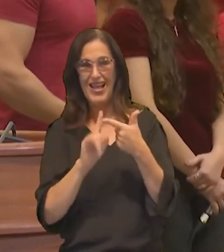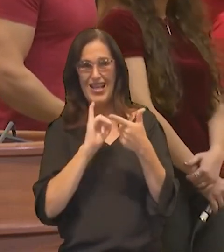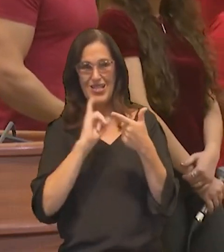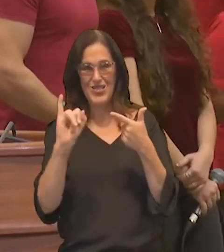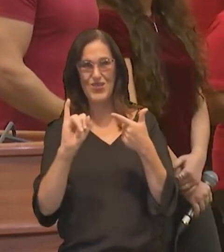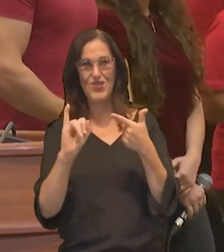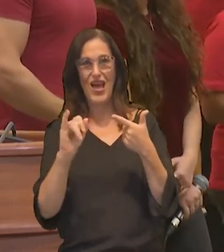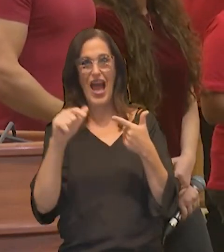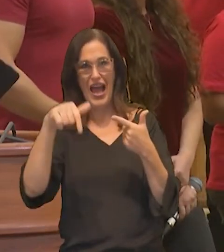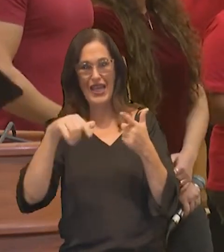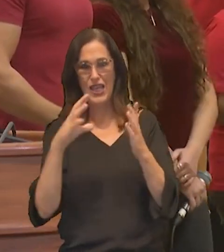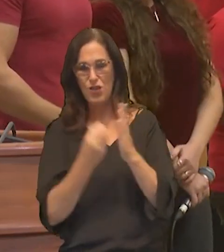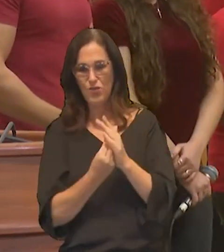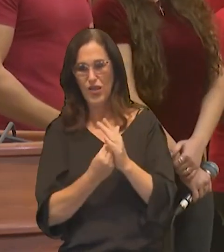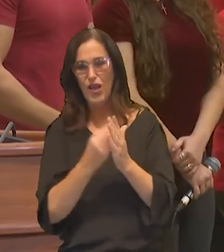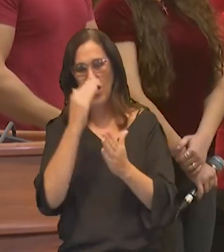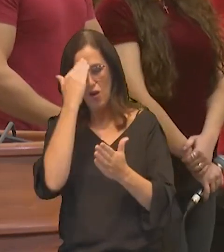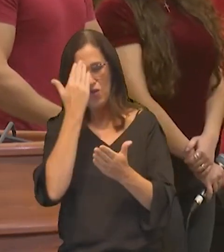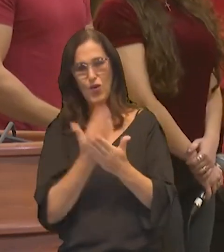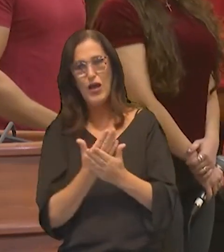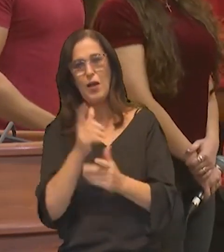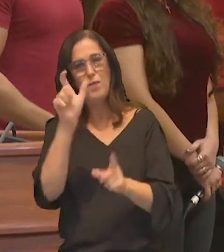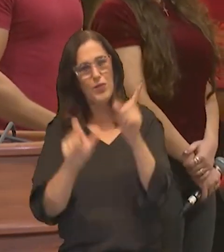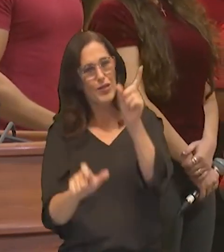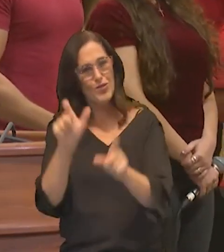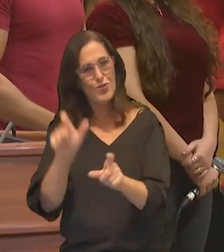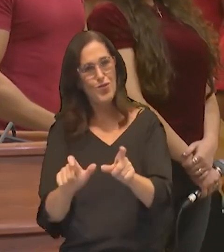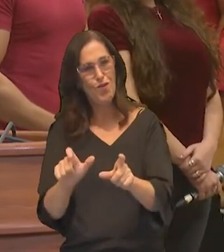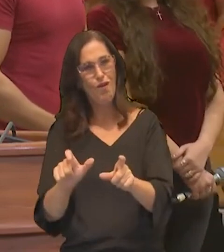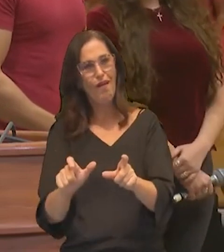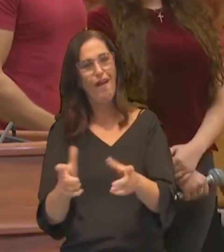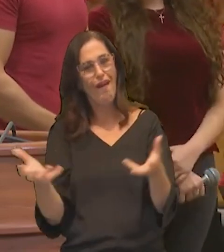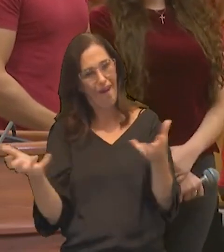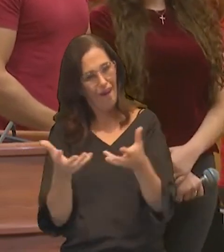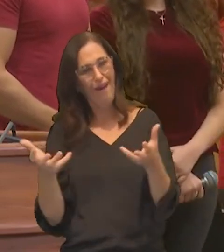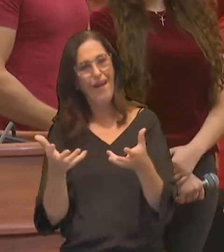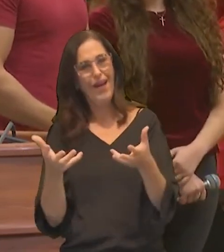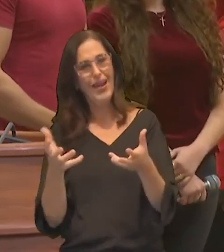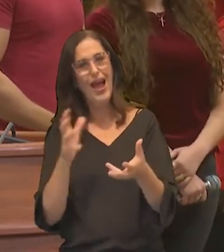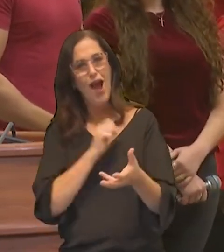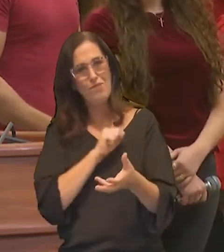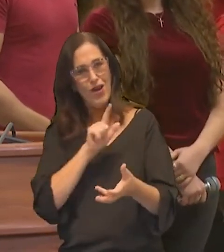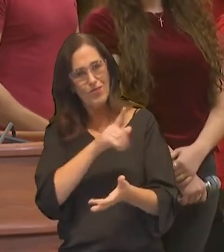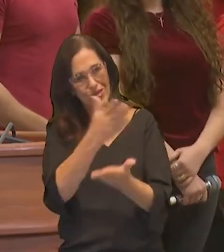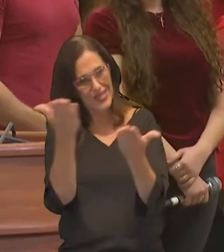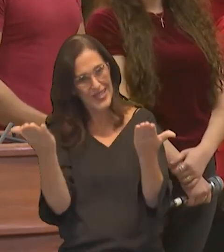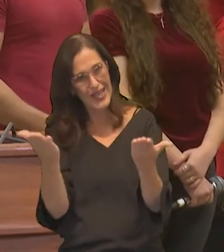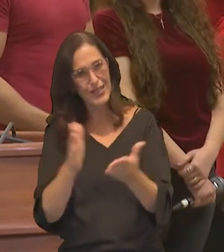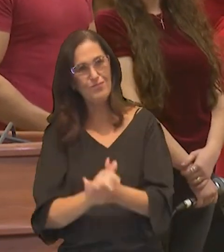que nessa igreja eu tenho certeza que existem pessoas que estão dispostas a te amar.